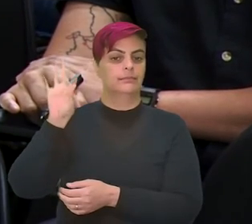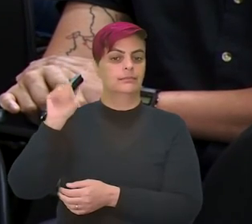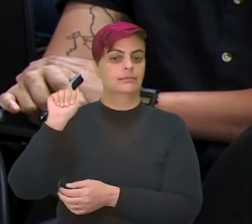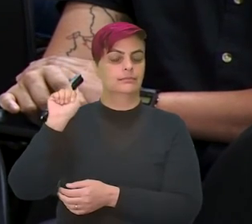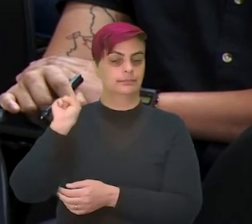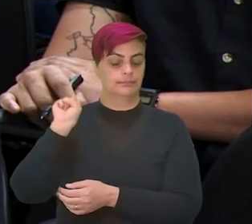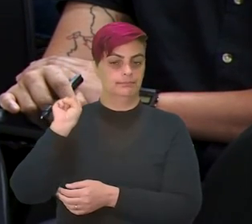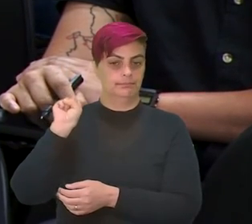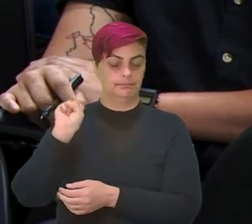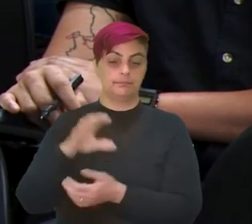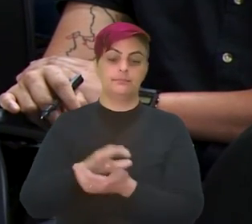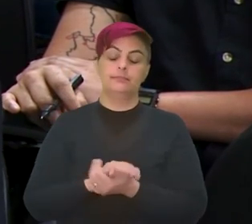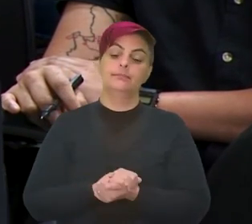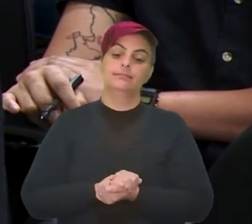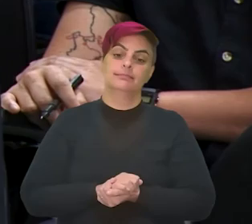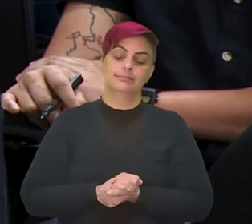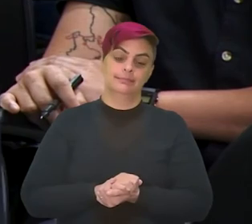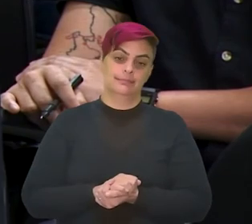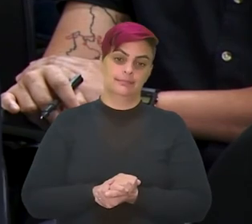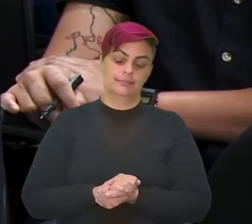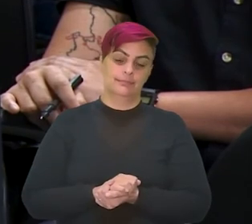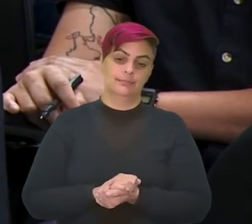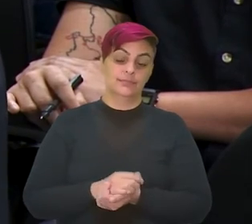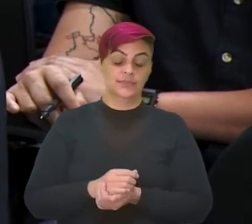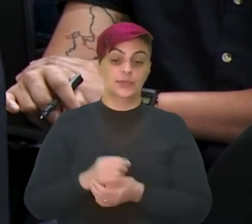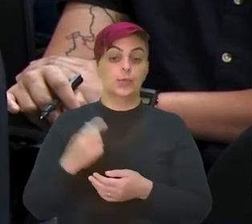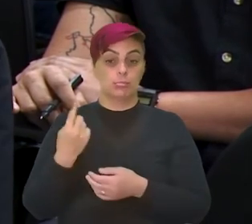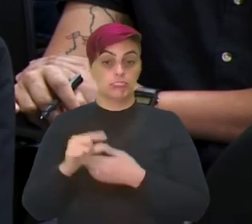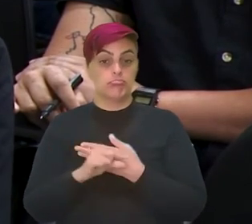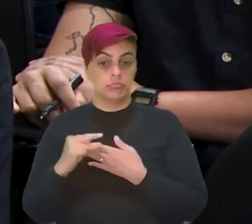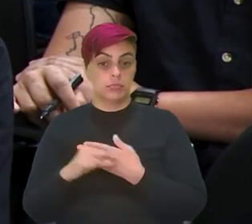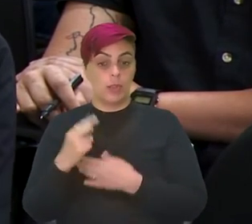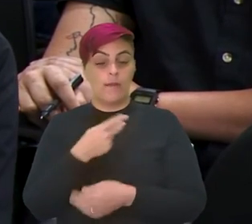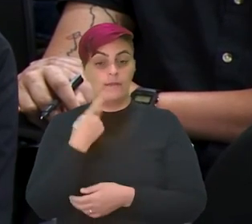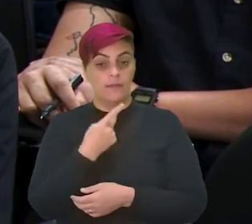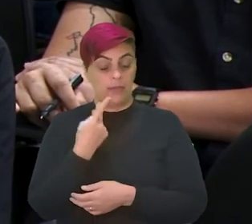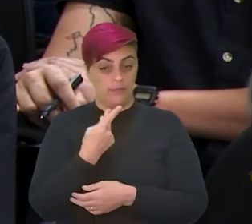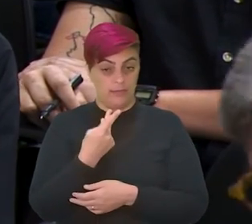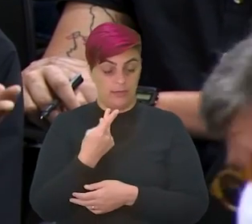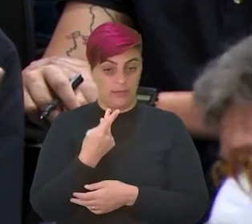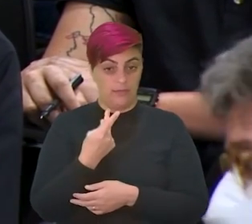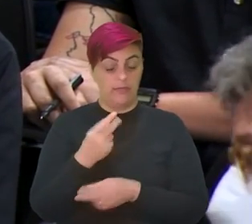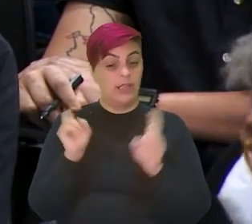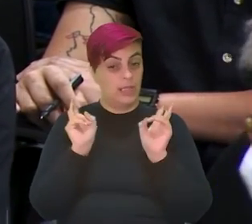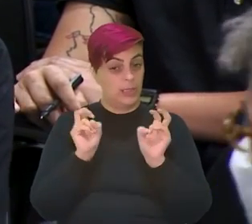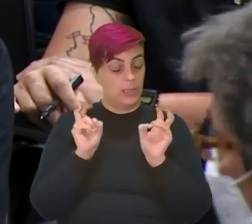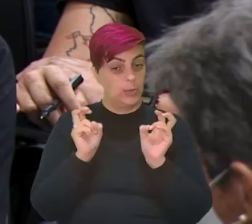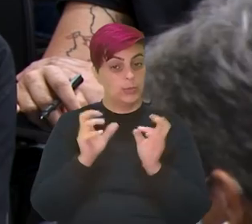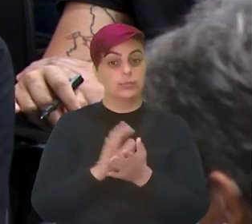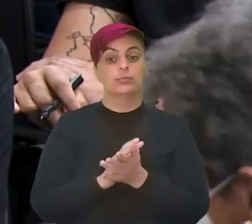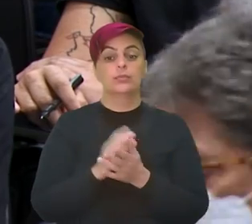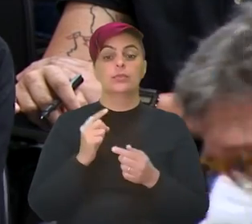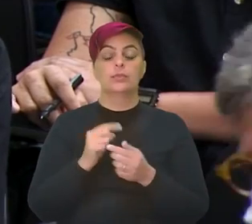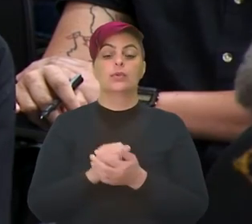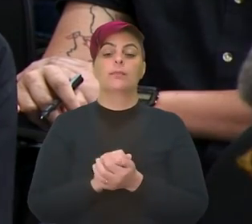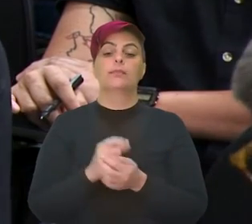comprova essa sua percepção. O Lévi-Strauss, em Tristes Trópicos, faz essa ressalva de quando ele veio para, junto com a comissão francesa,